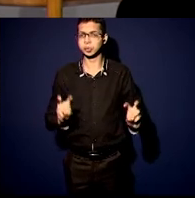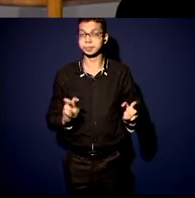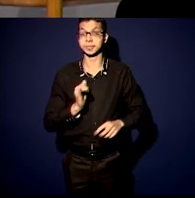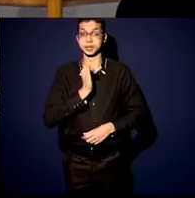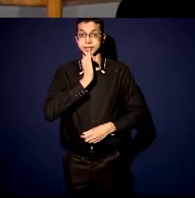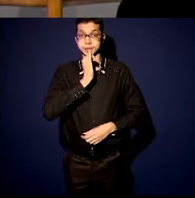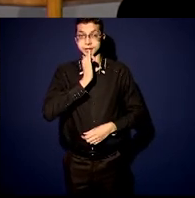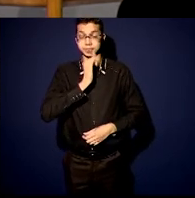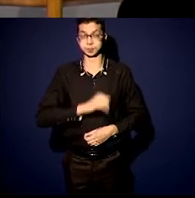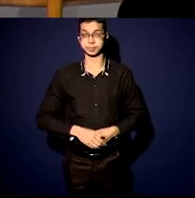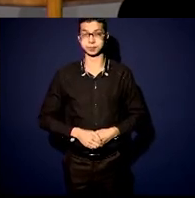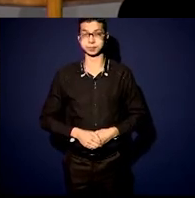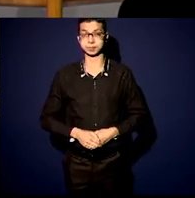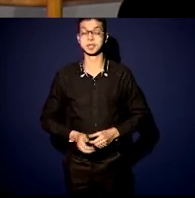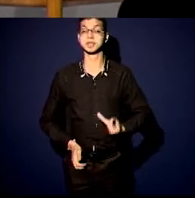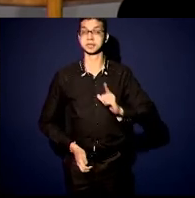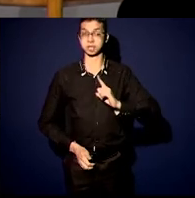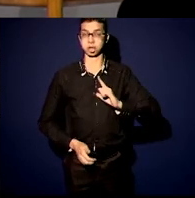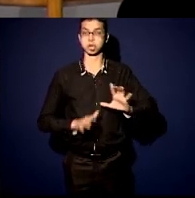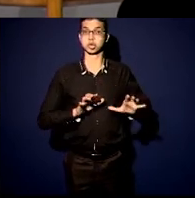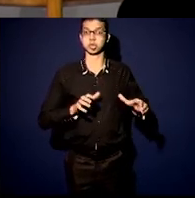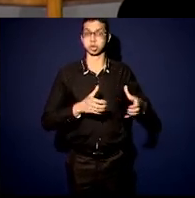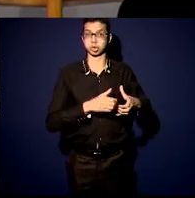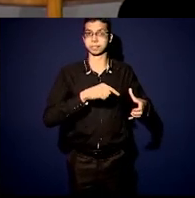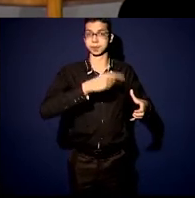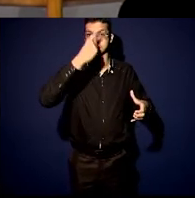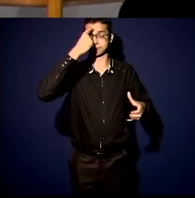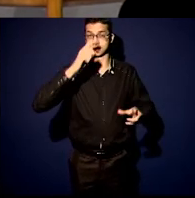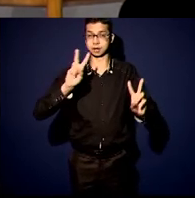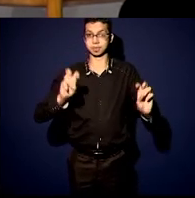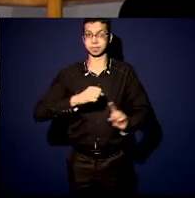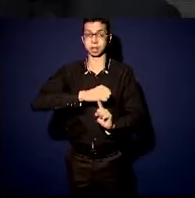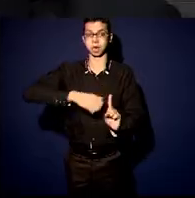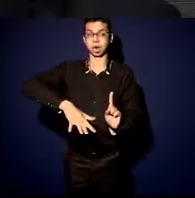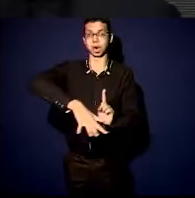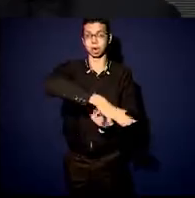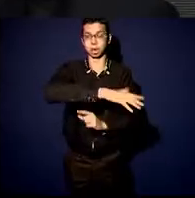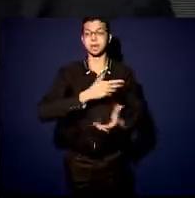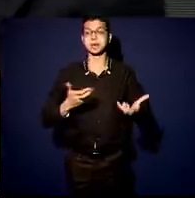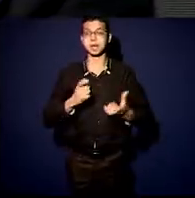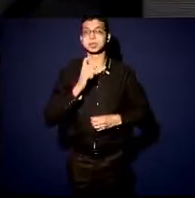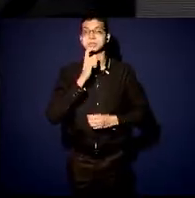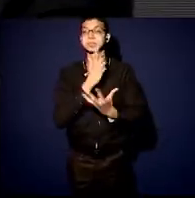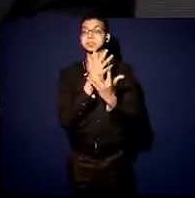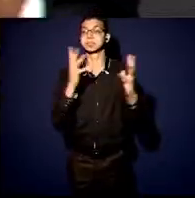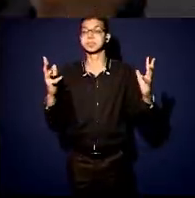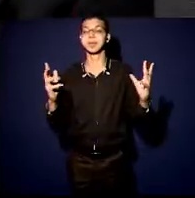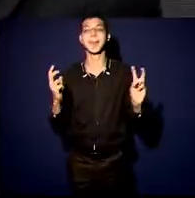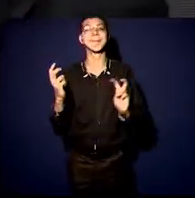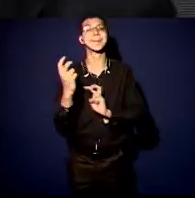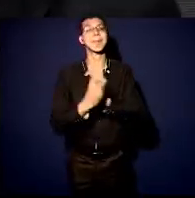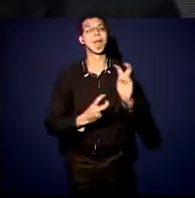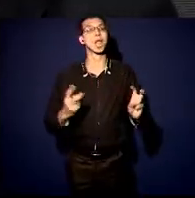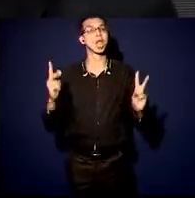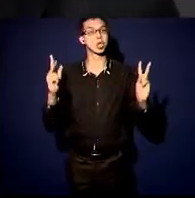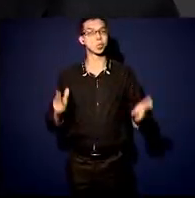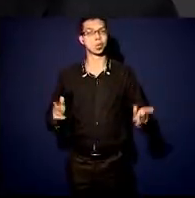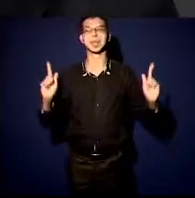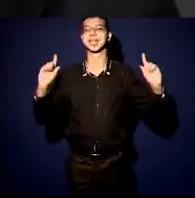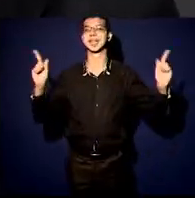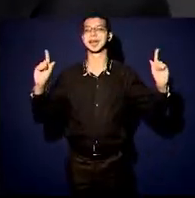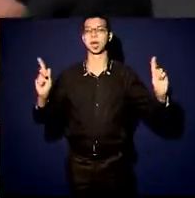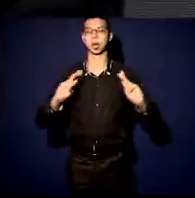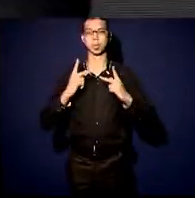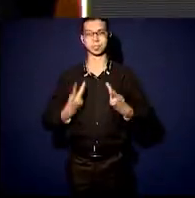um lado um ativismo fundamentalismo ambientalista que pretende transformar Amazônia num parque para diversão da humanidade